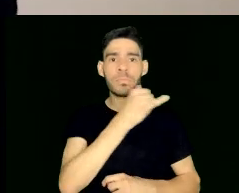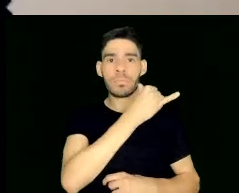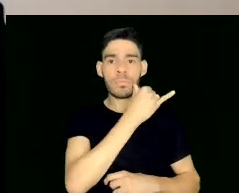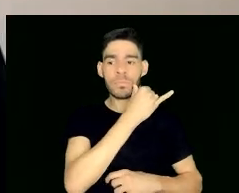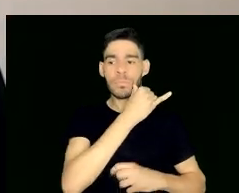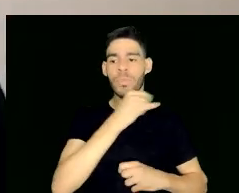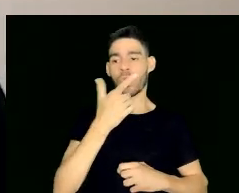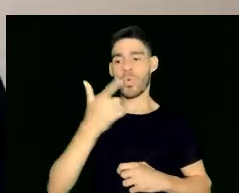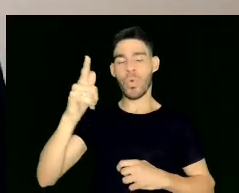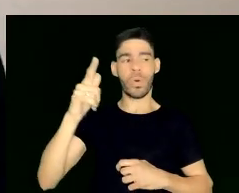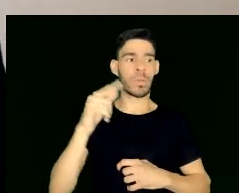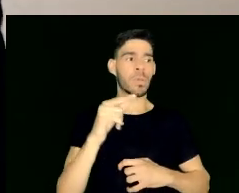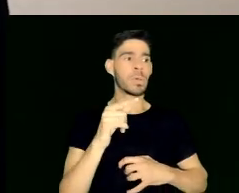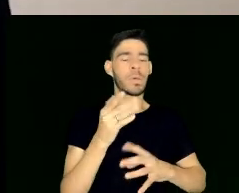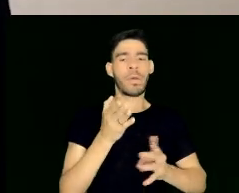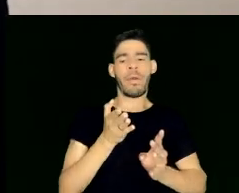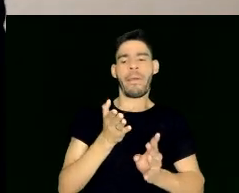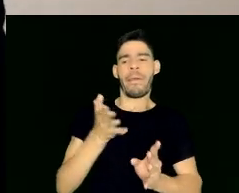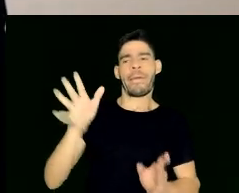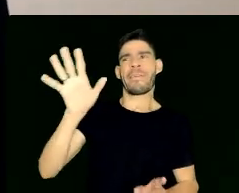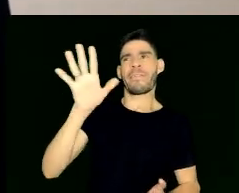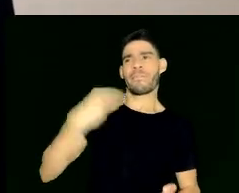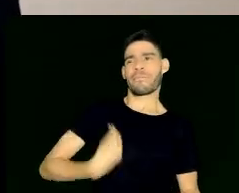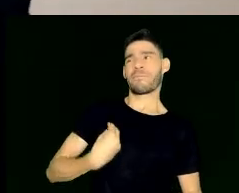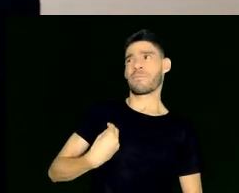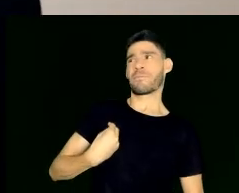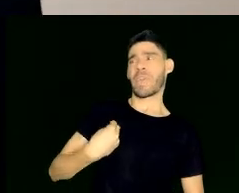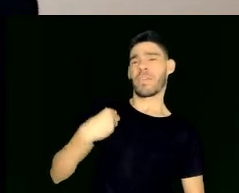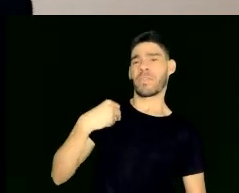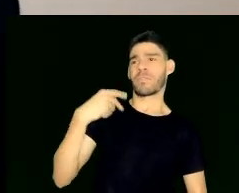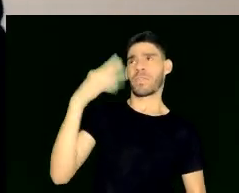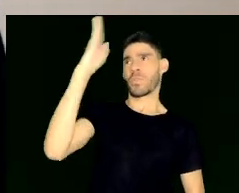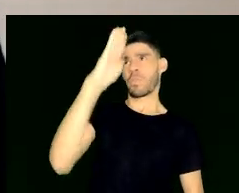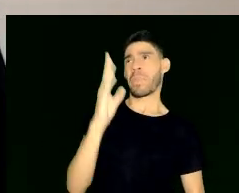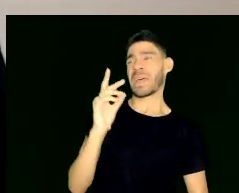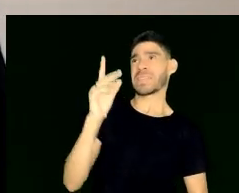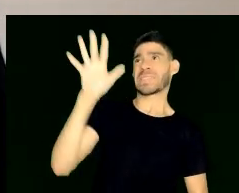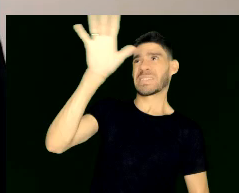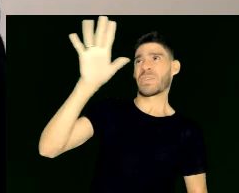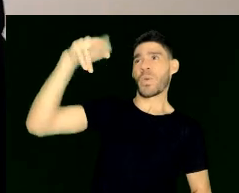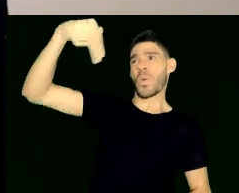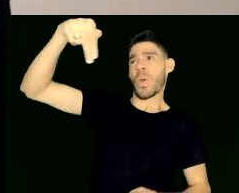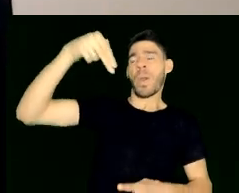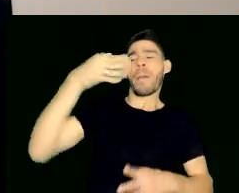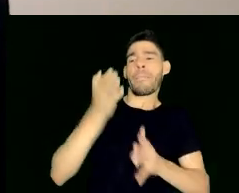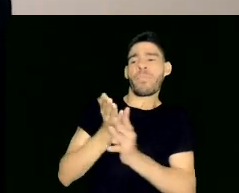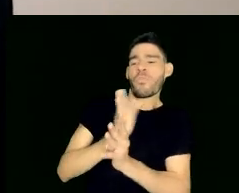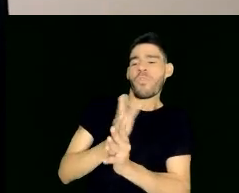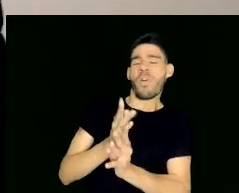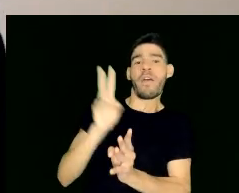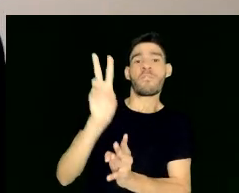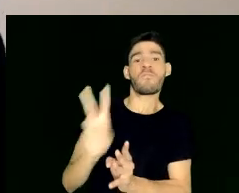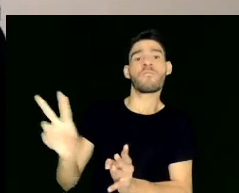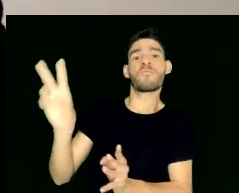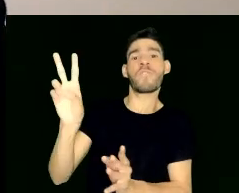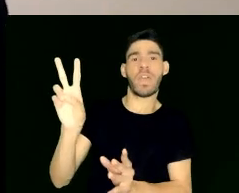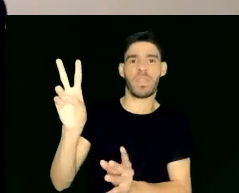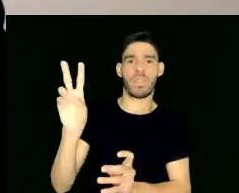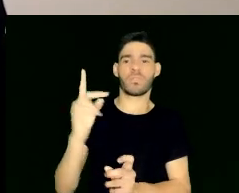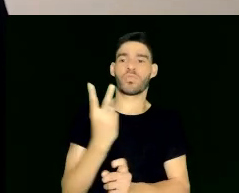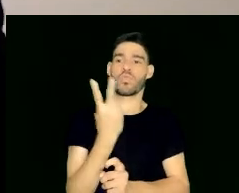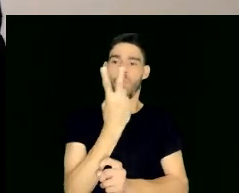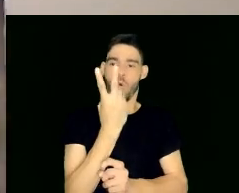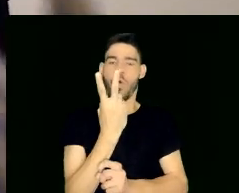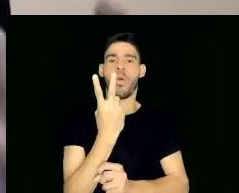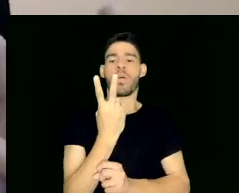e Iekwanas, que vivem ali ao norte do país, não é? Fronteira com a Venezuela, também na Venezuela, são